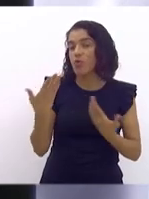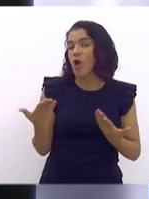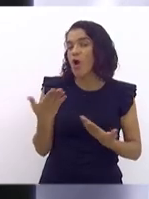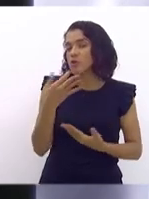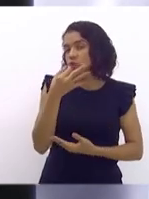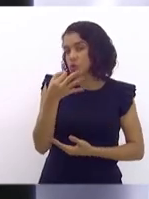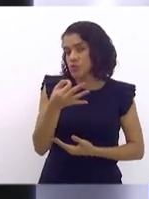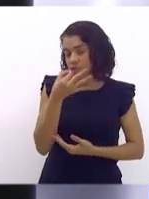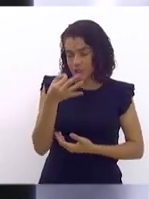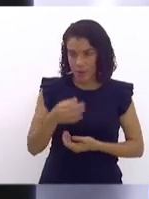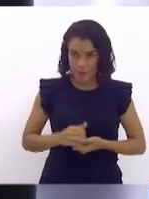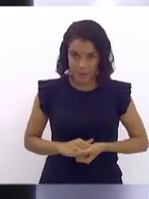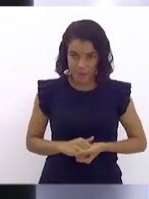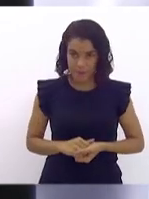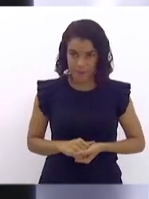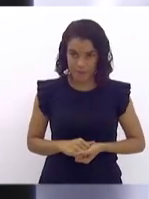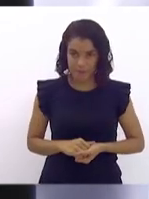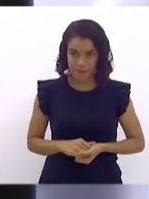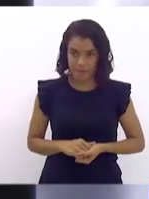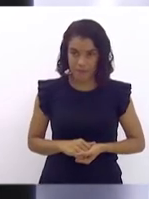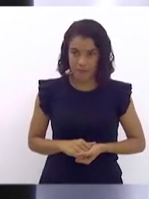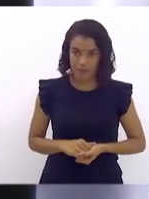sugestão?